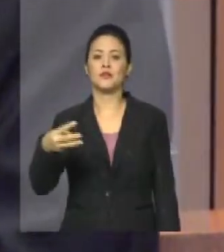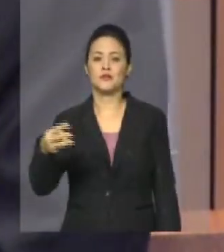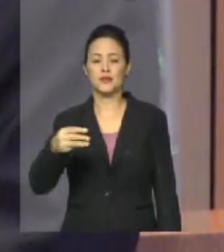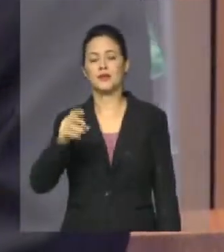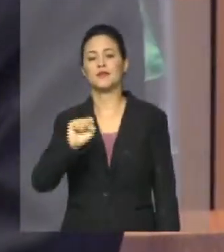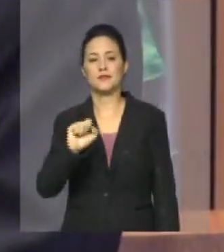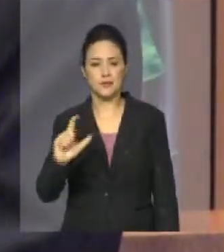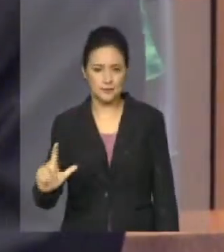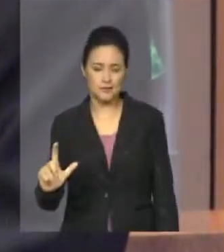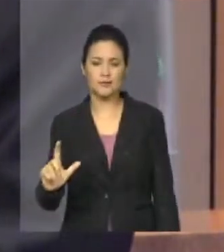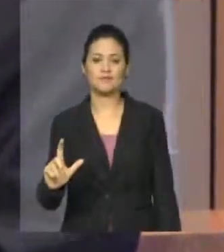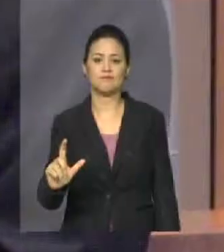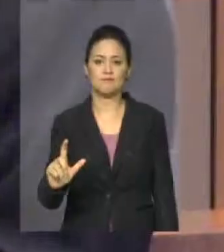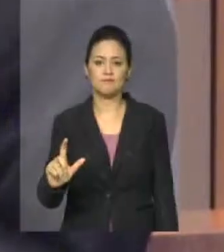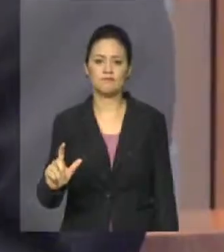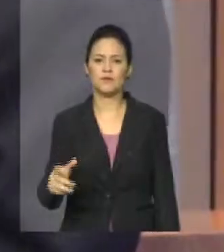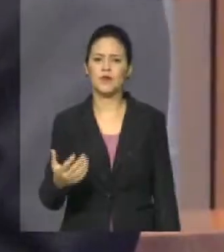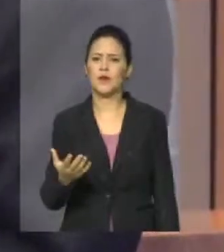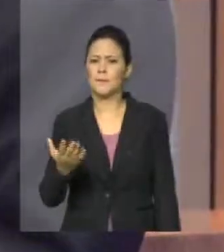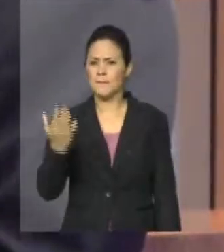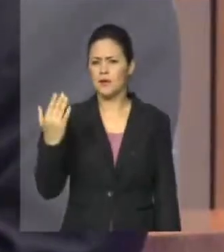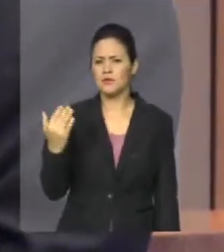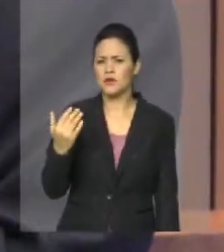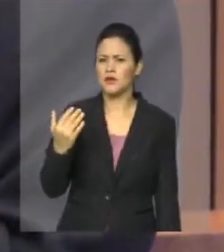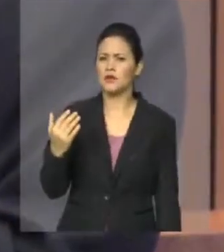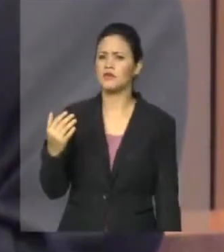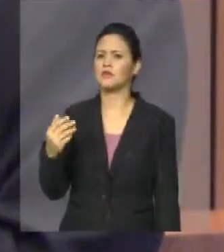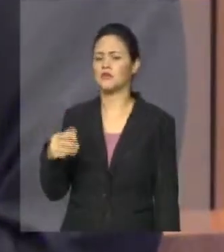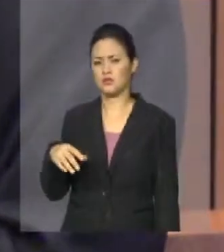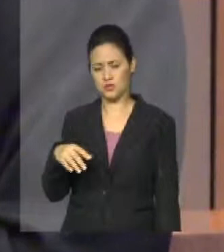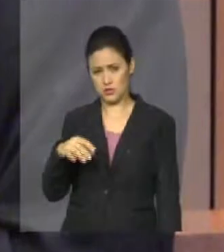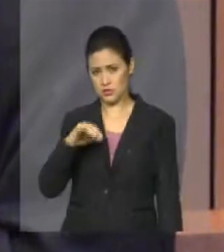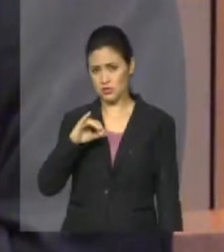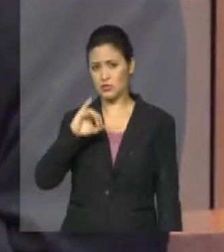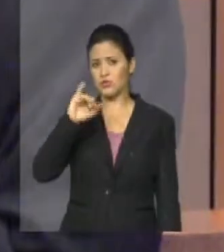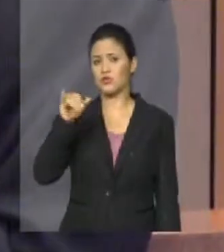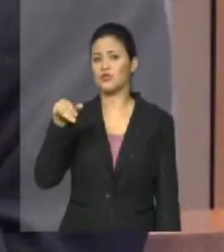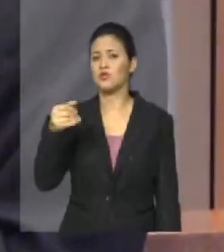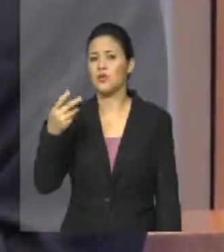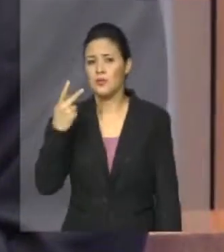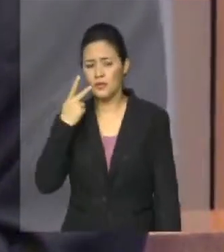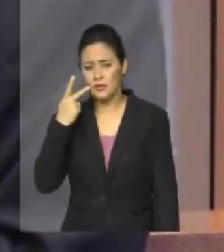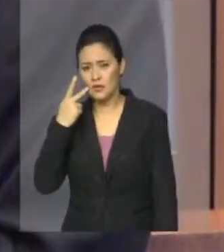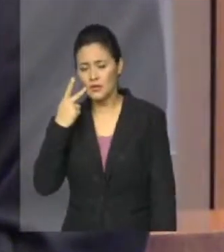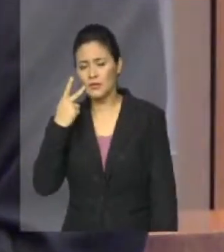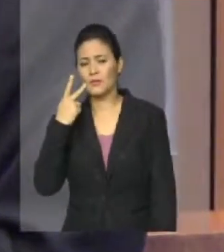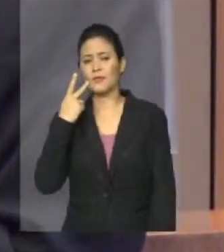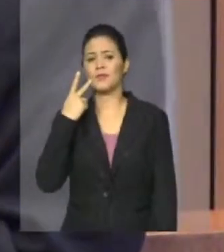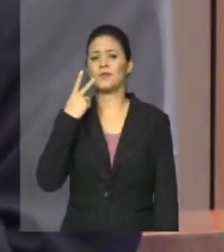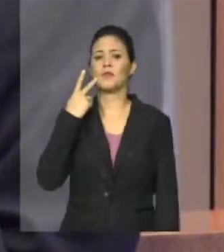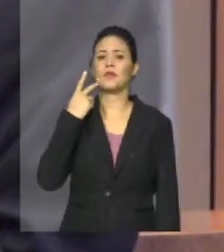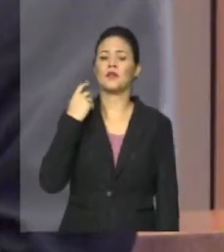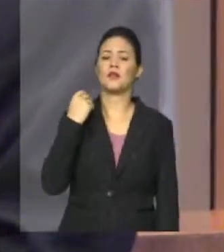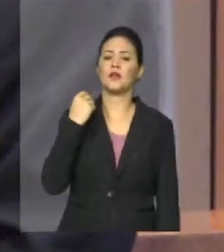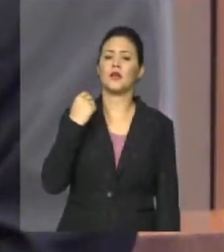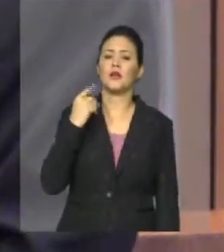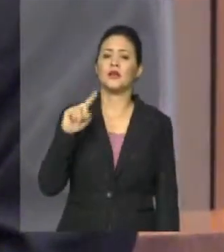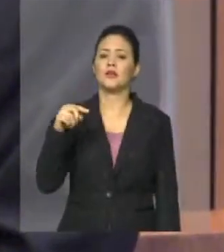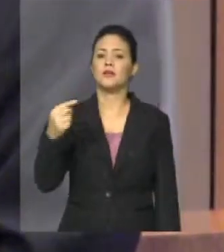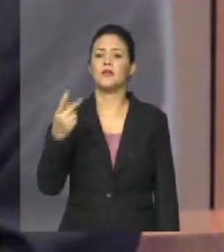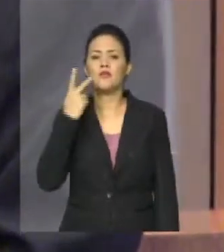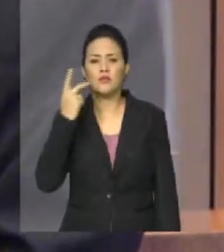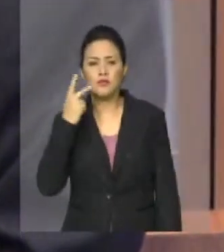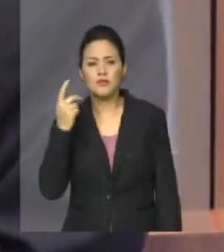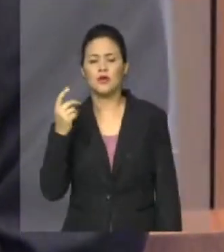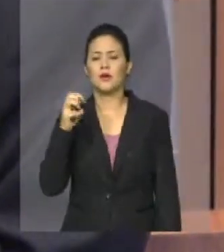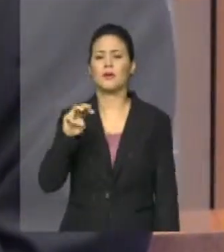anteriormente estava João Pessoa, Maceió e Fortaleza era a terceira mais violenta, São Luís era a quarta, Natal a quinta.